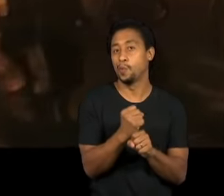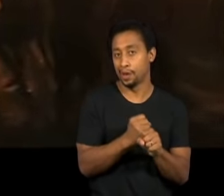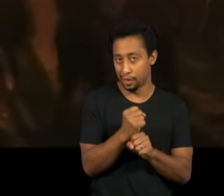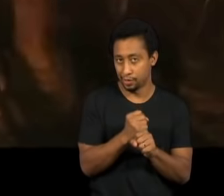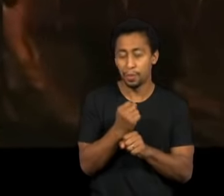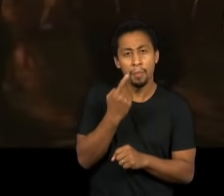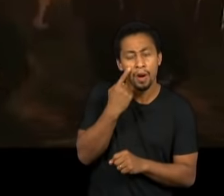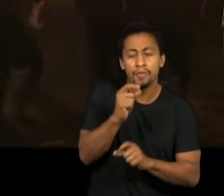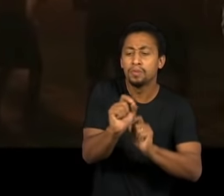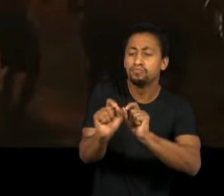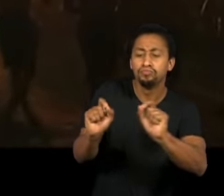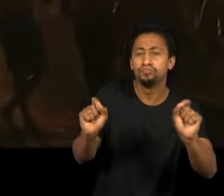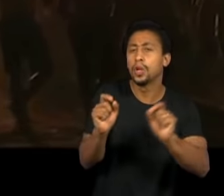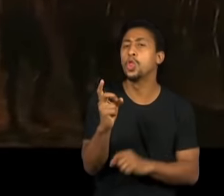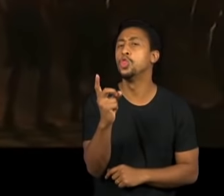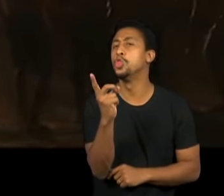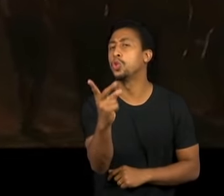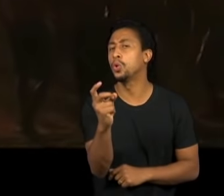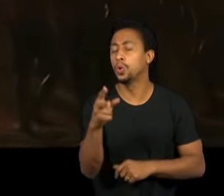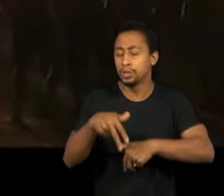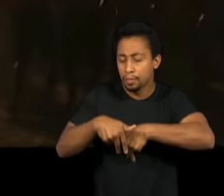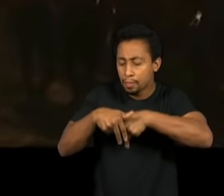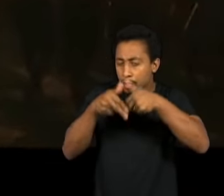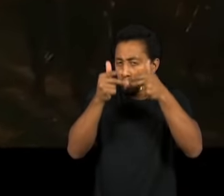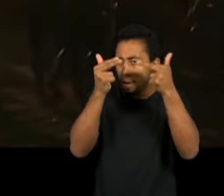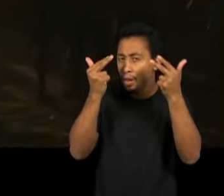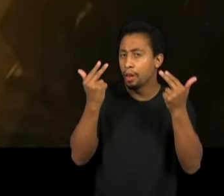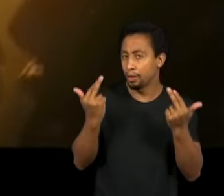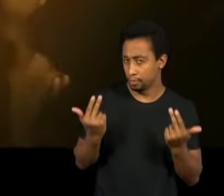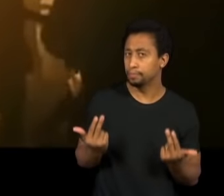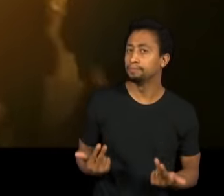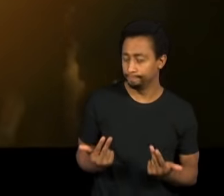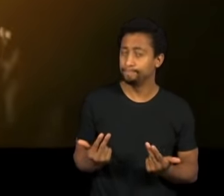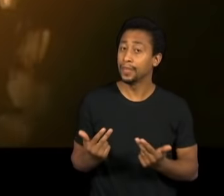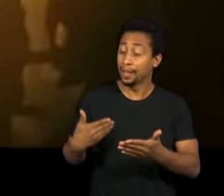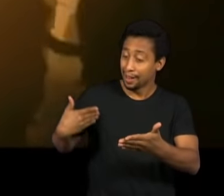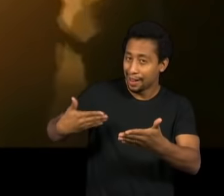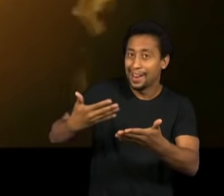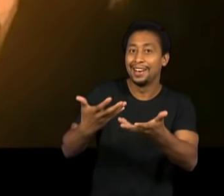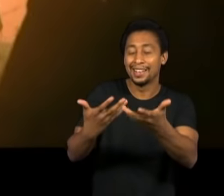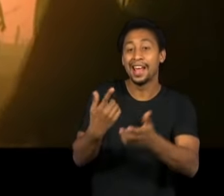12 etnias. Com o projeto, ele ainda quer chegar a 15.